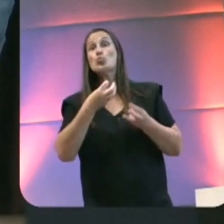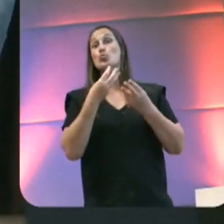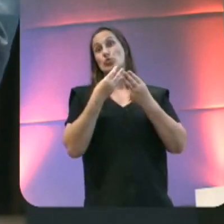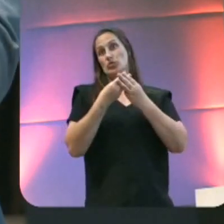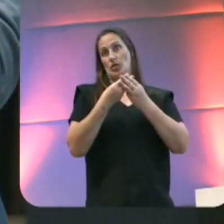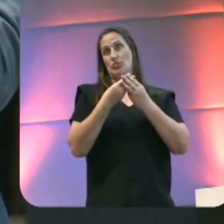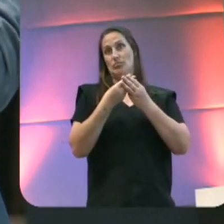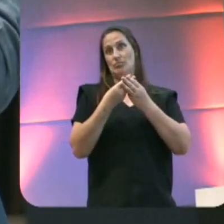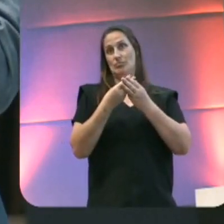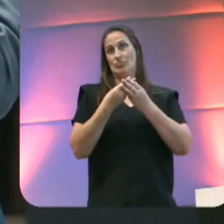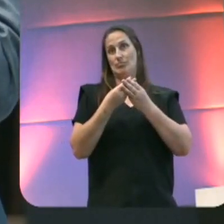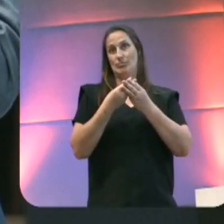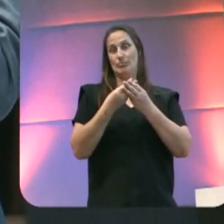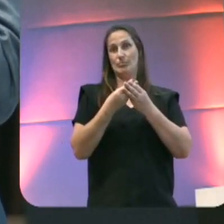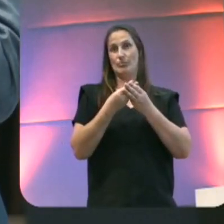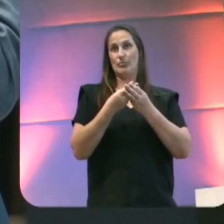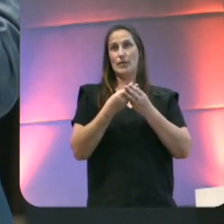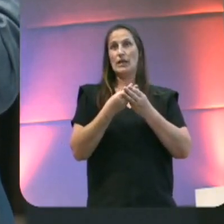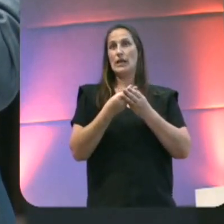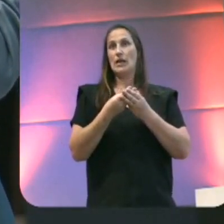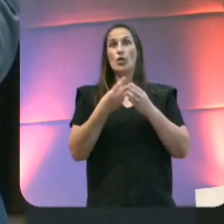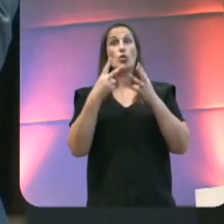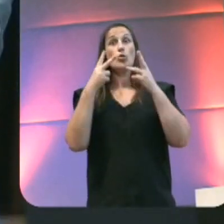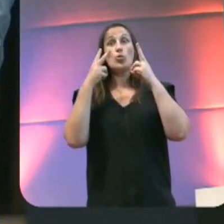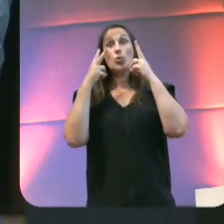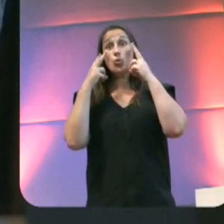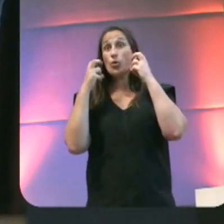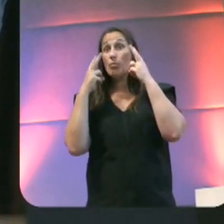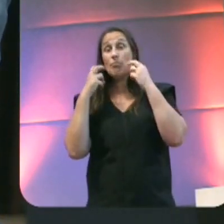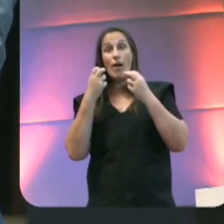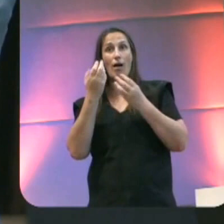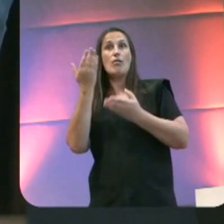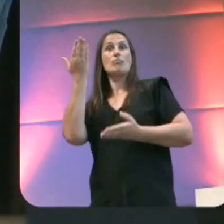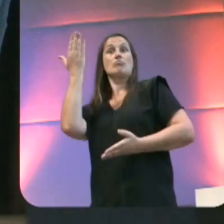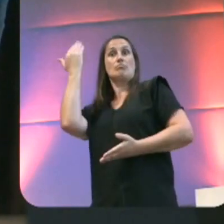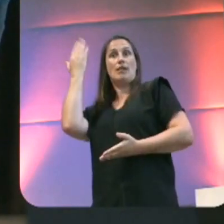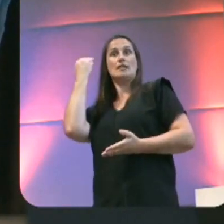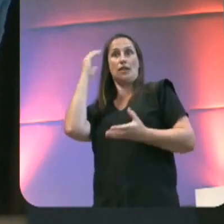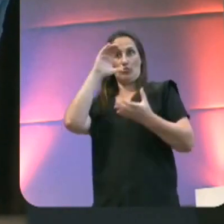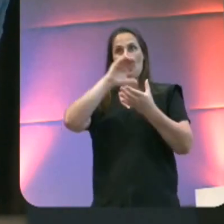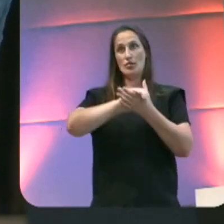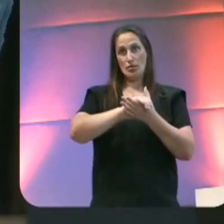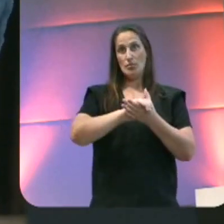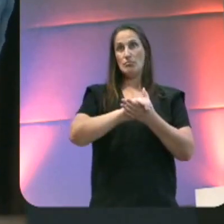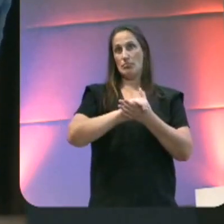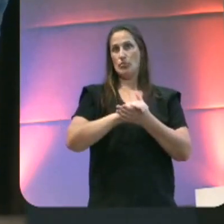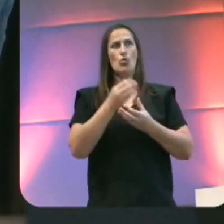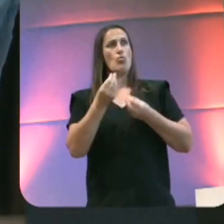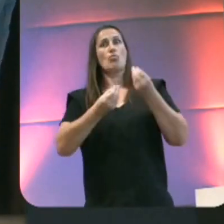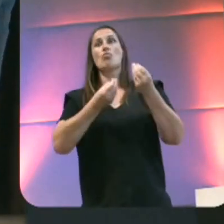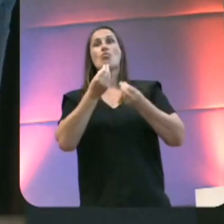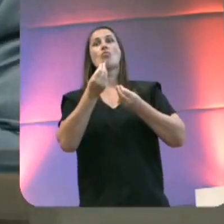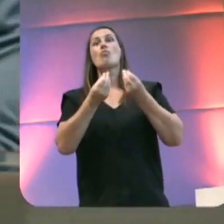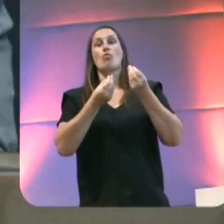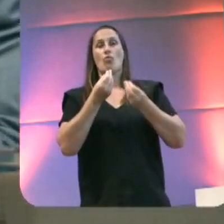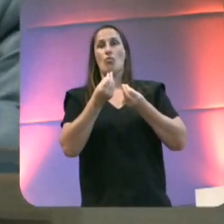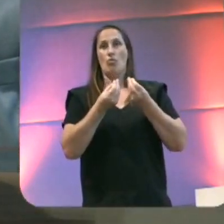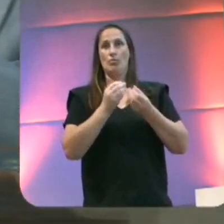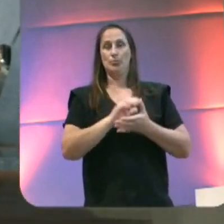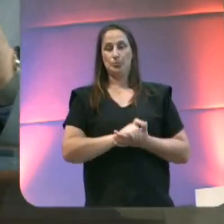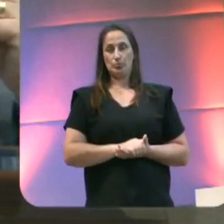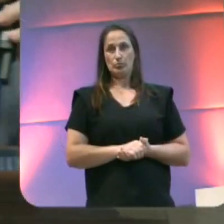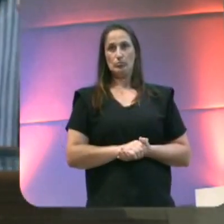estava falando. O que ele estava falando era muito comum para todo mundo que estava lá, porque vivia isso, assistia isso, participava